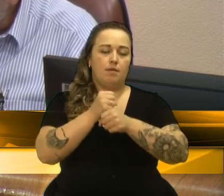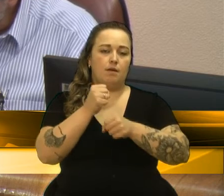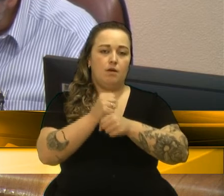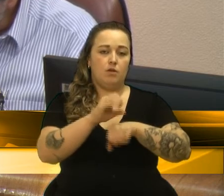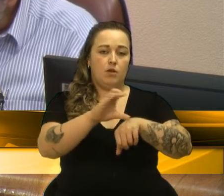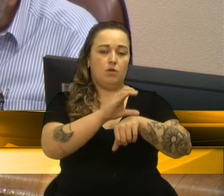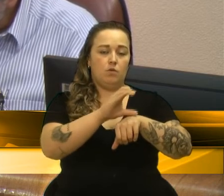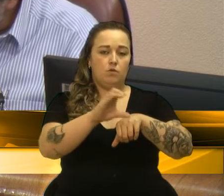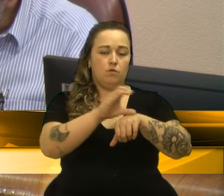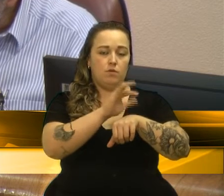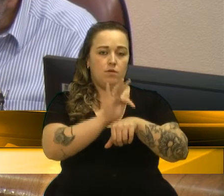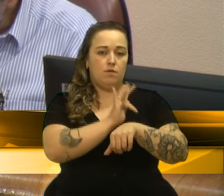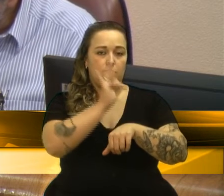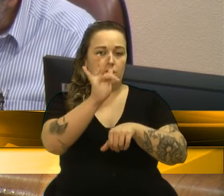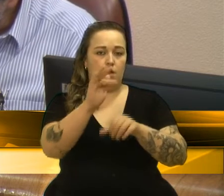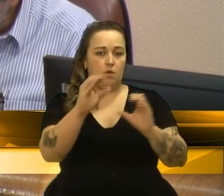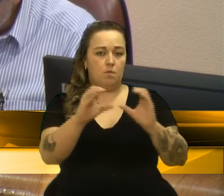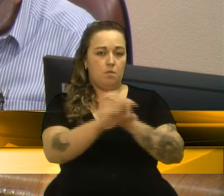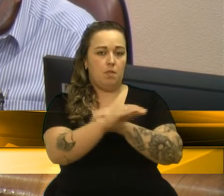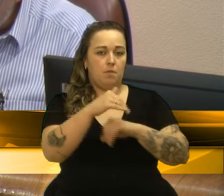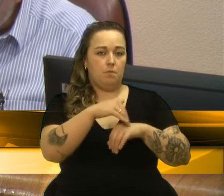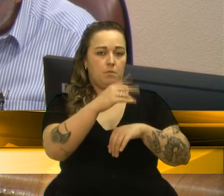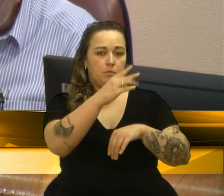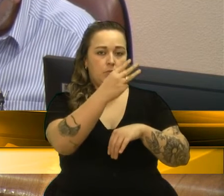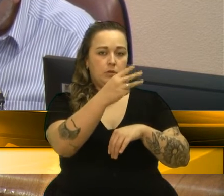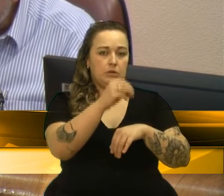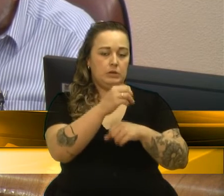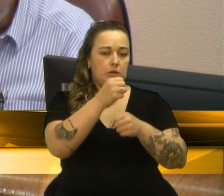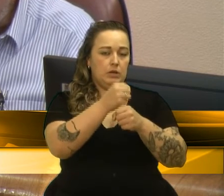30 anos, temos que o posicionamento do